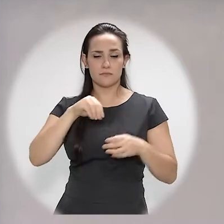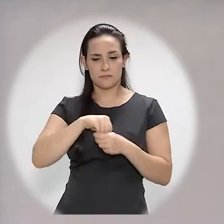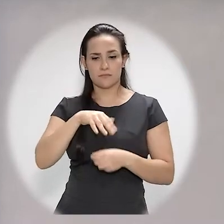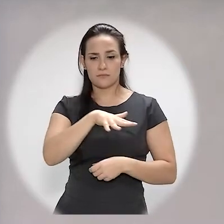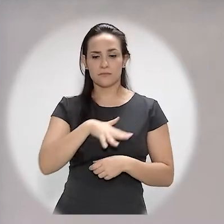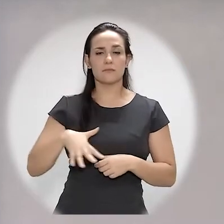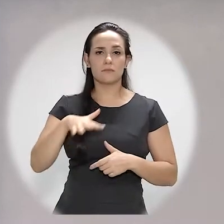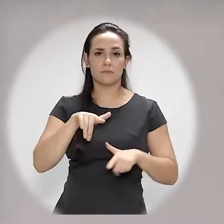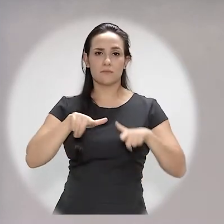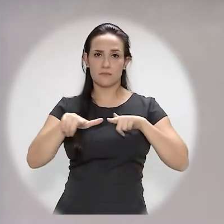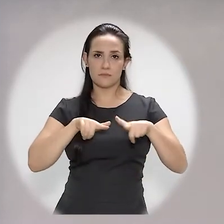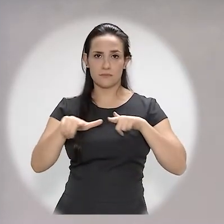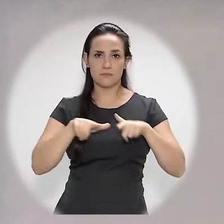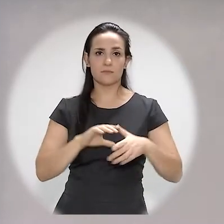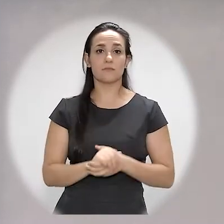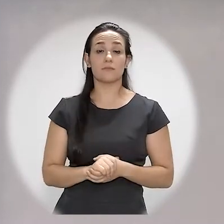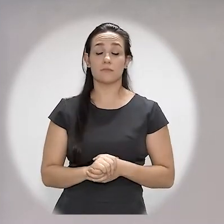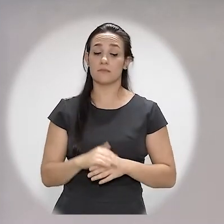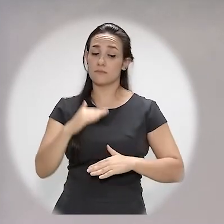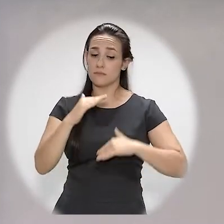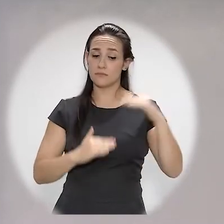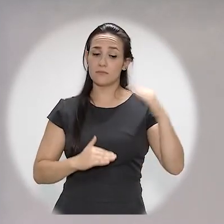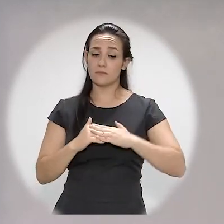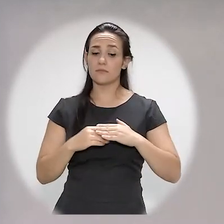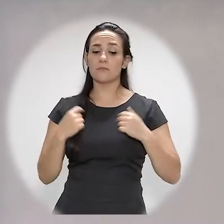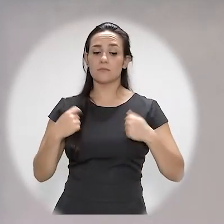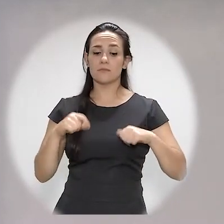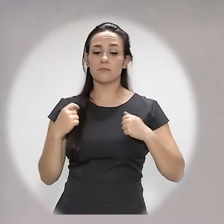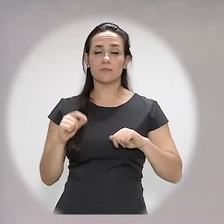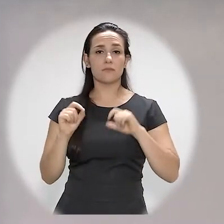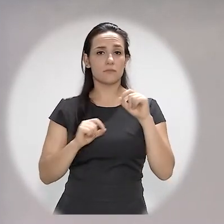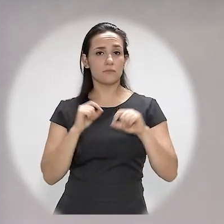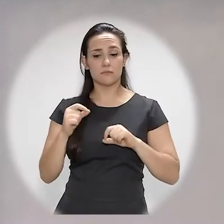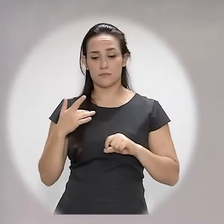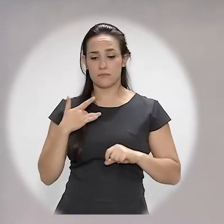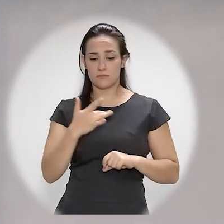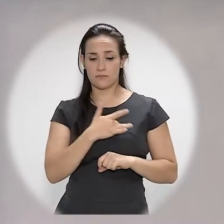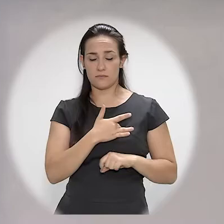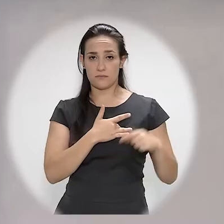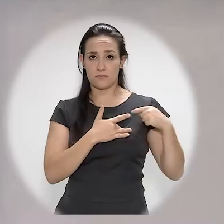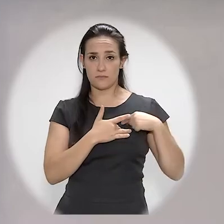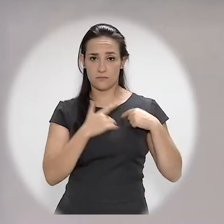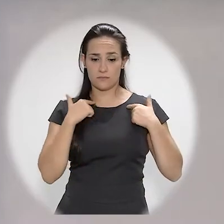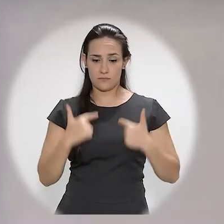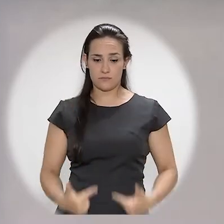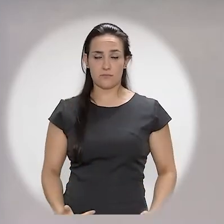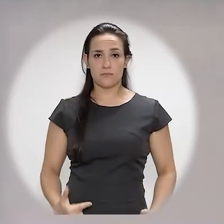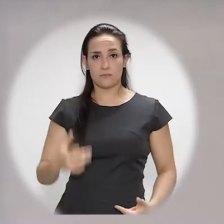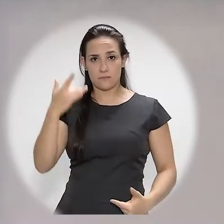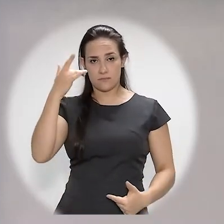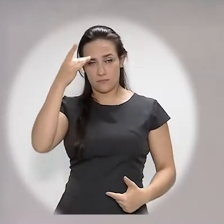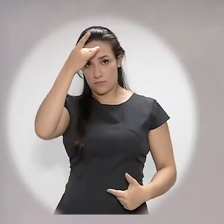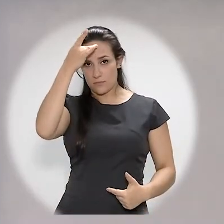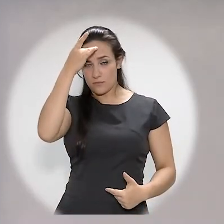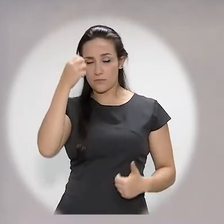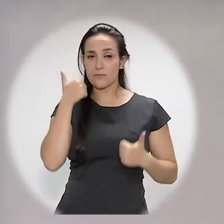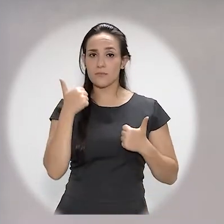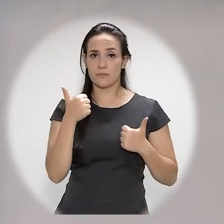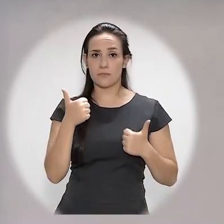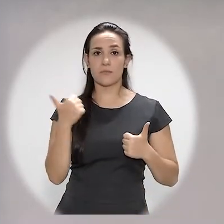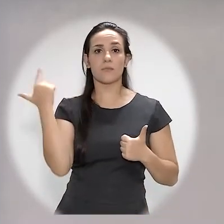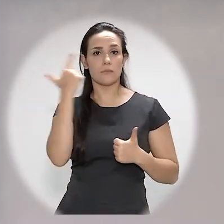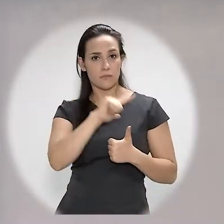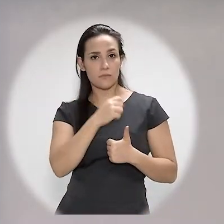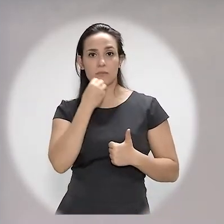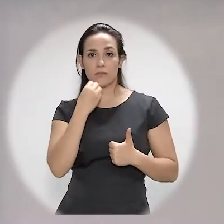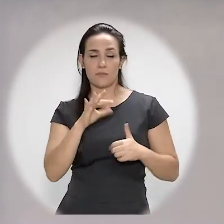ambiente de trabalho. É necessário que esse profissional tenha a sua capacidade de saúde e mental